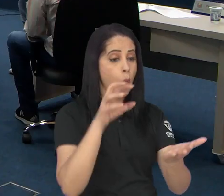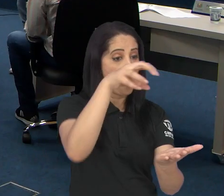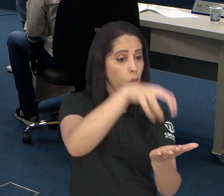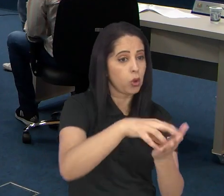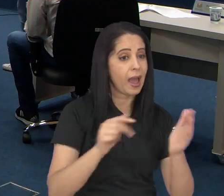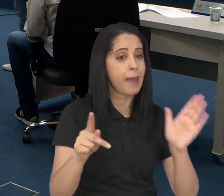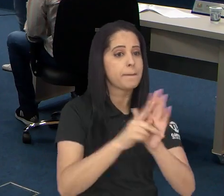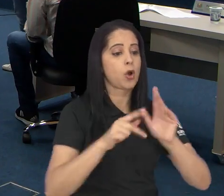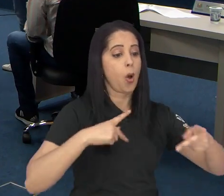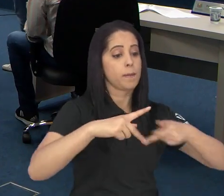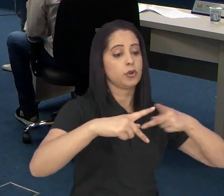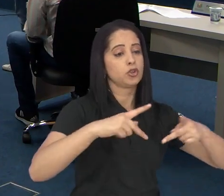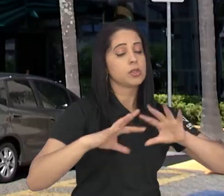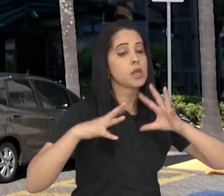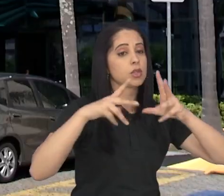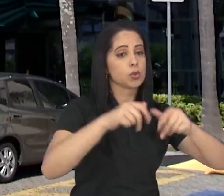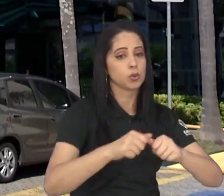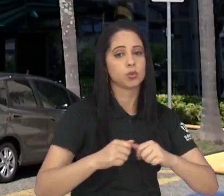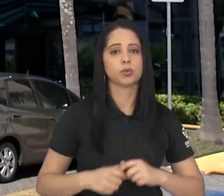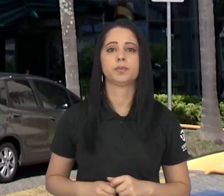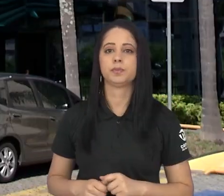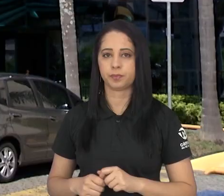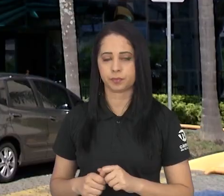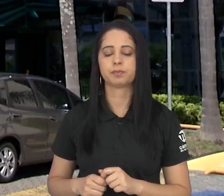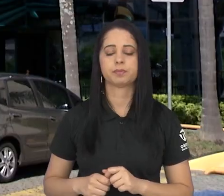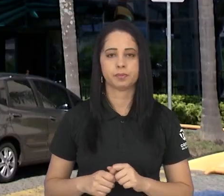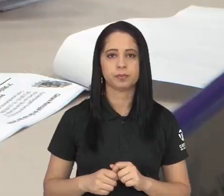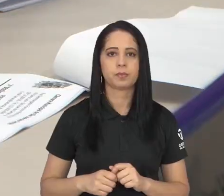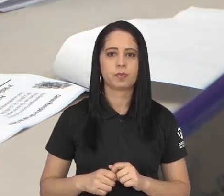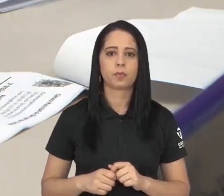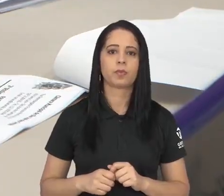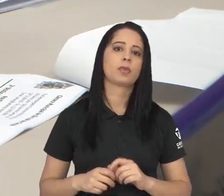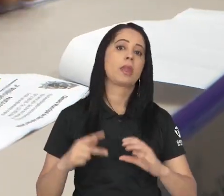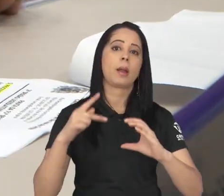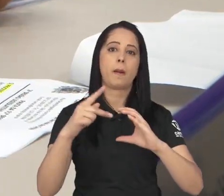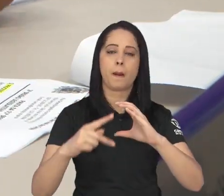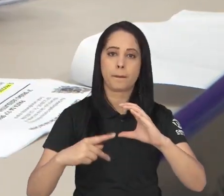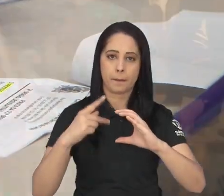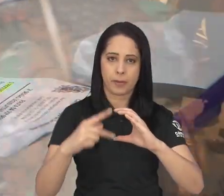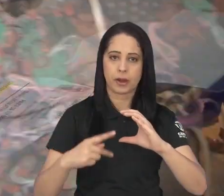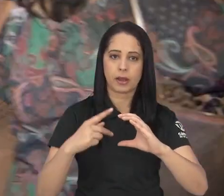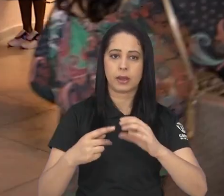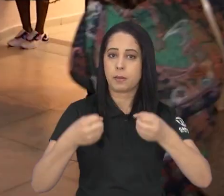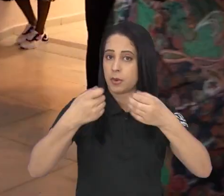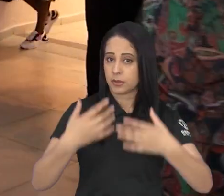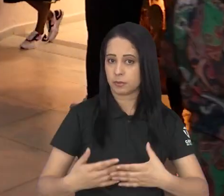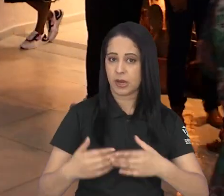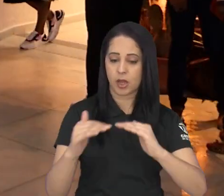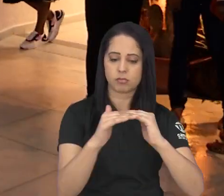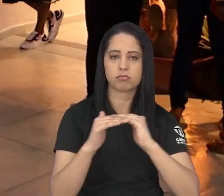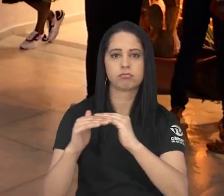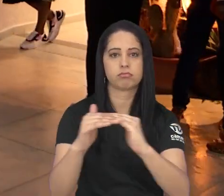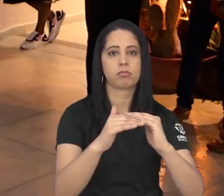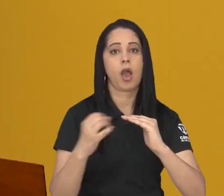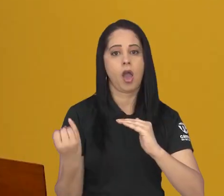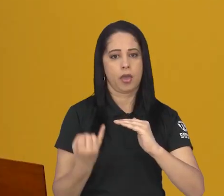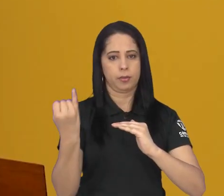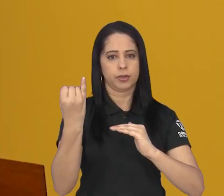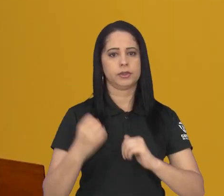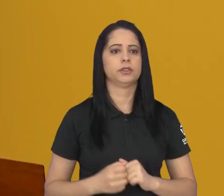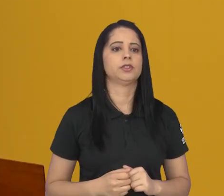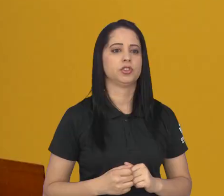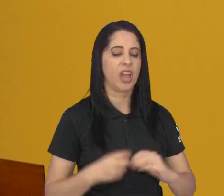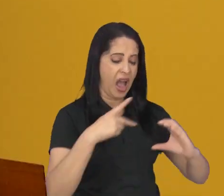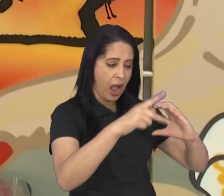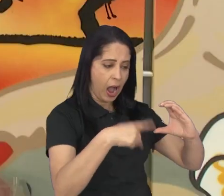para os parlamentares a câmara e o poder público tem papel importante no fomento de ações que promovam a